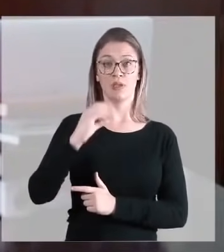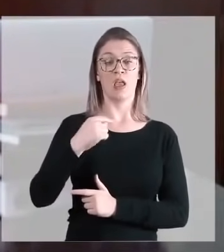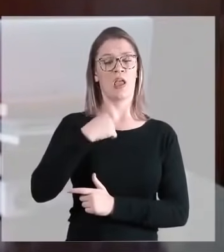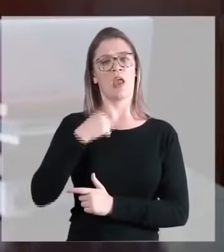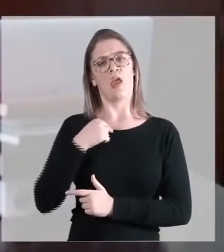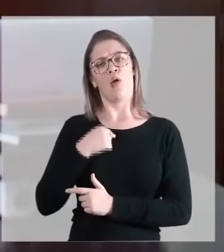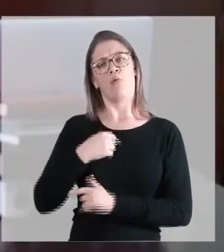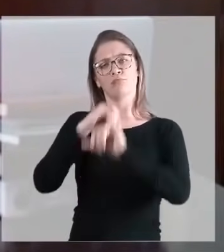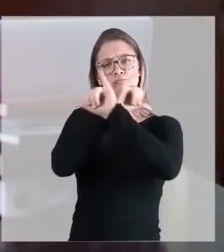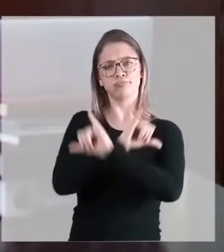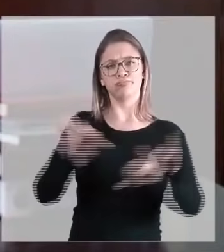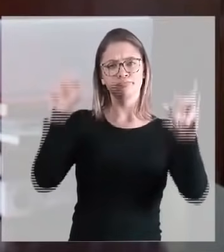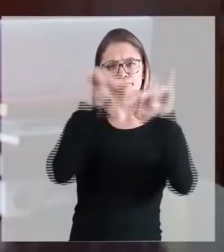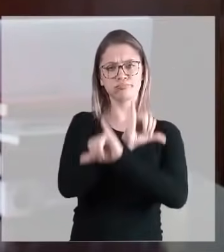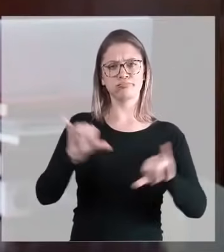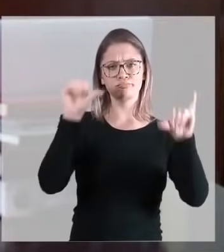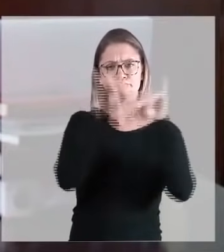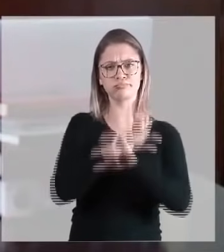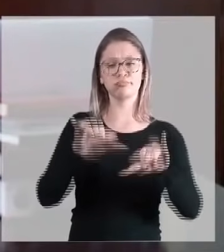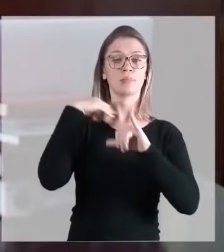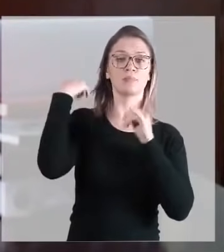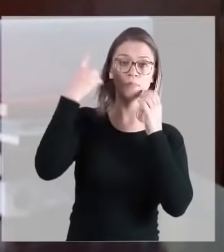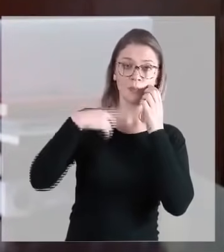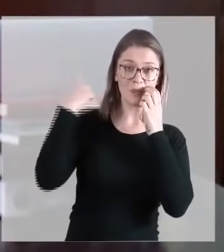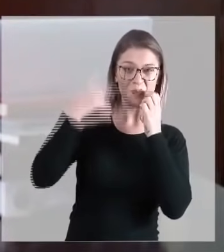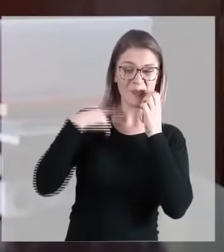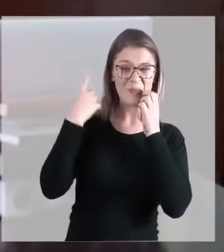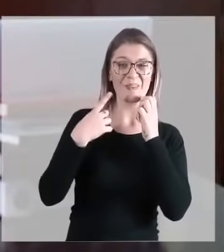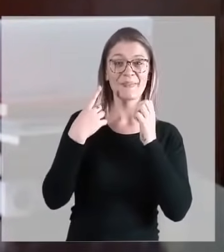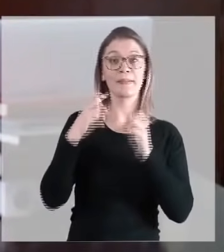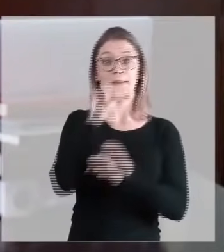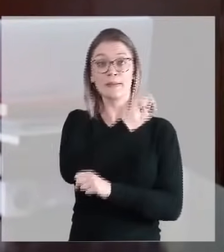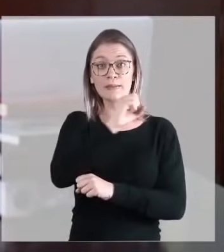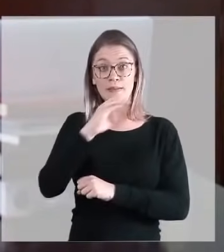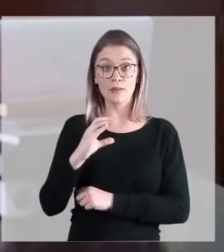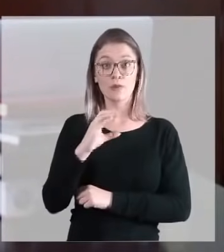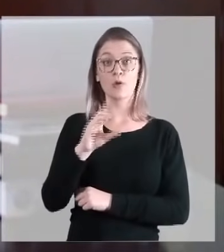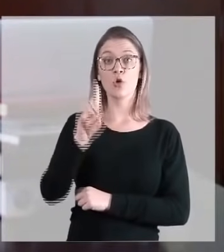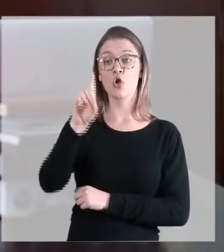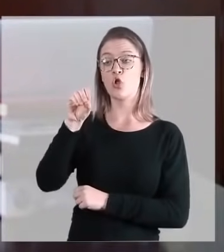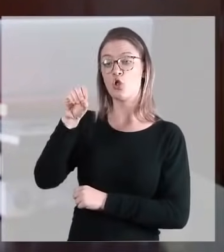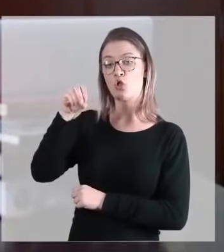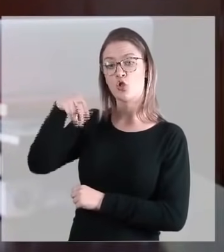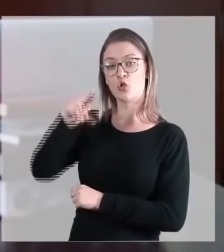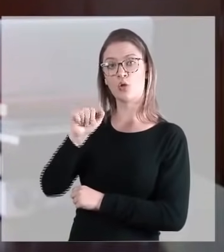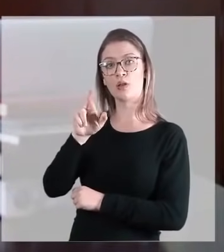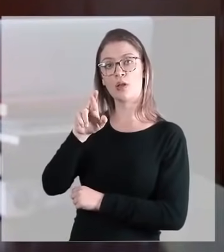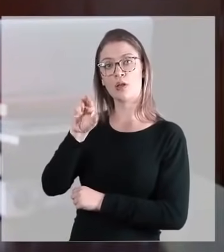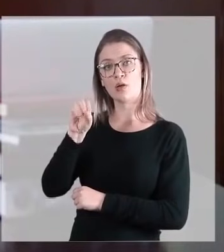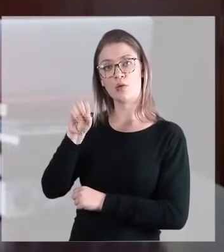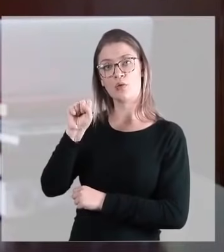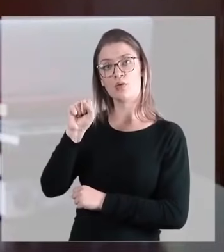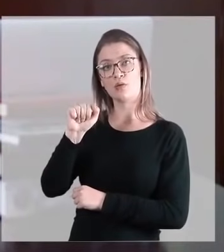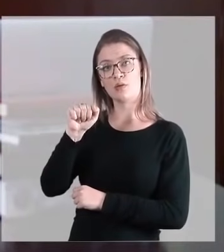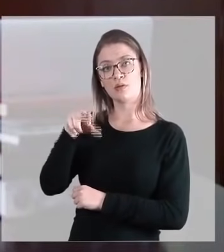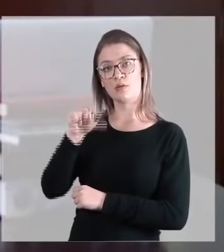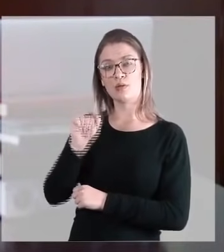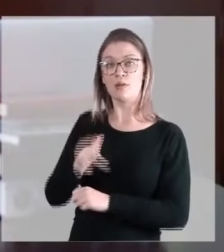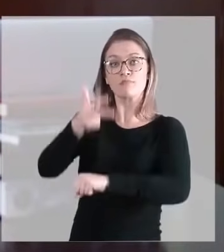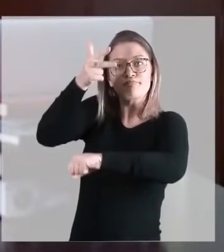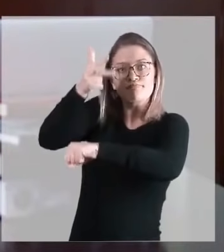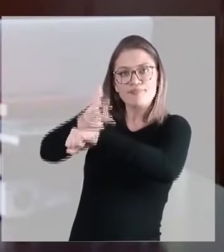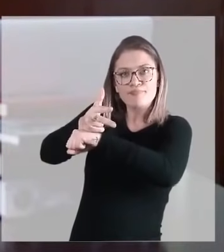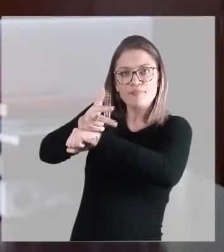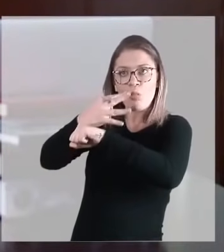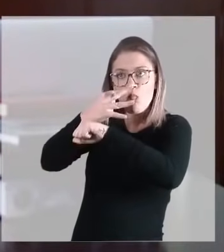quando o professor age com intolerância, com desrespeito às convicções religiosas de um aluno. Nós temos um longo caso